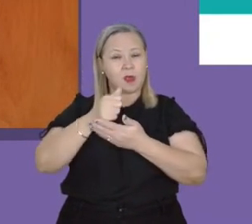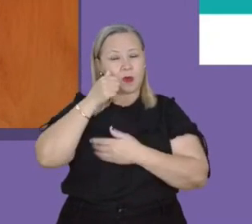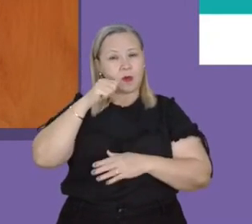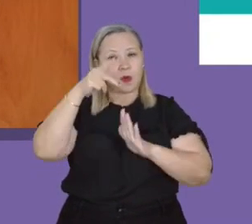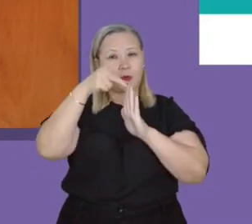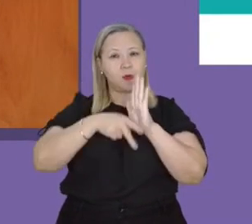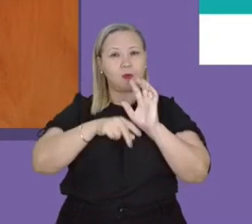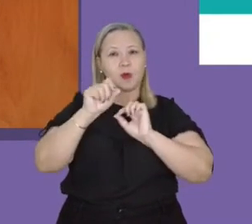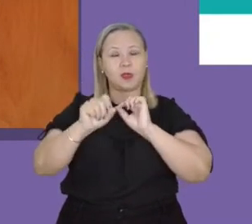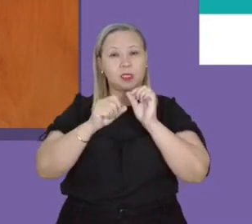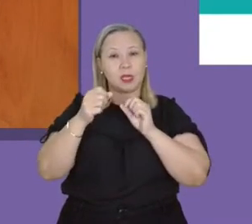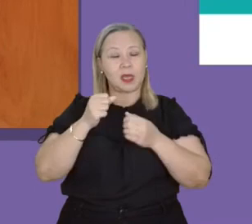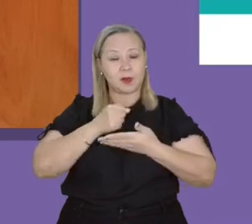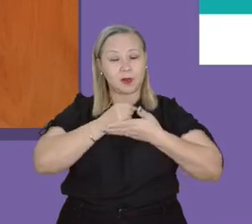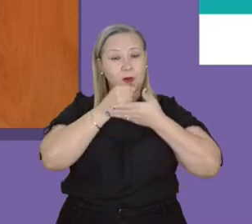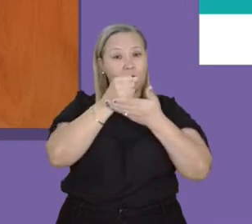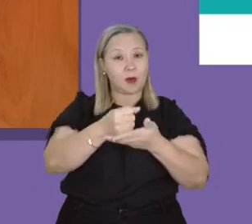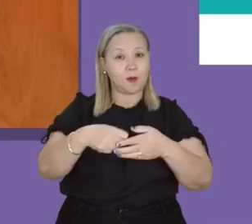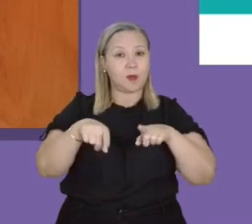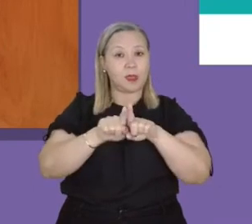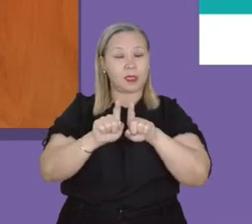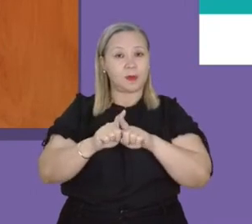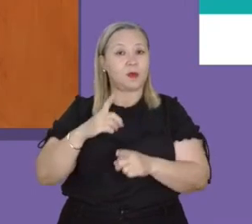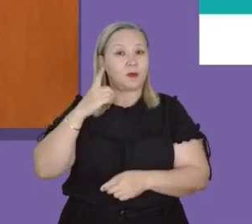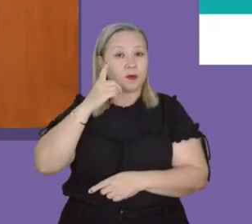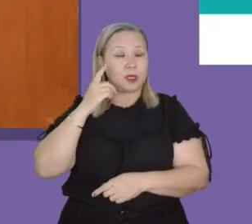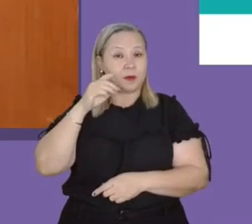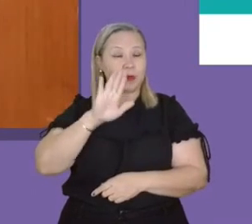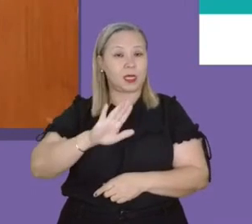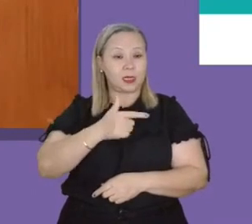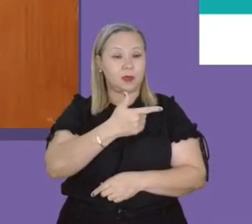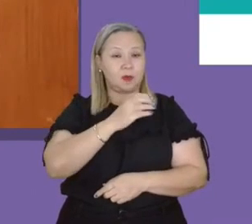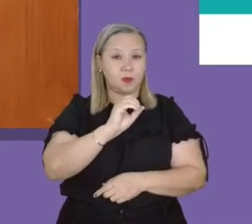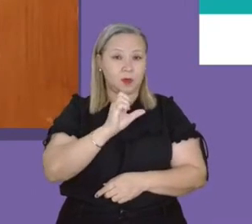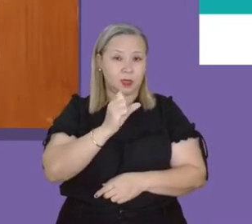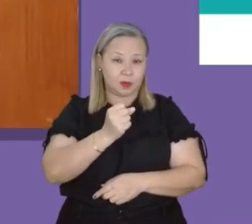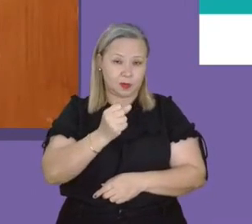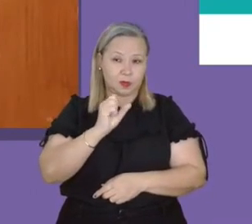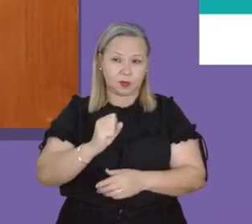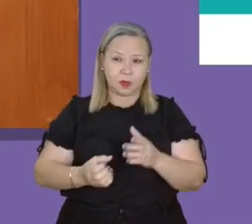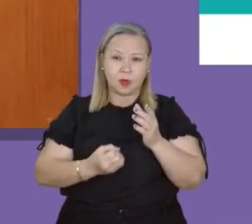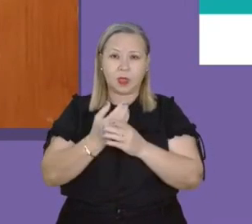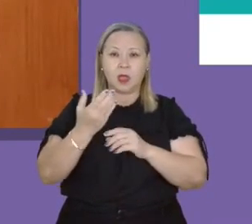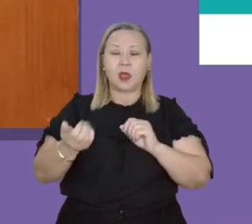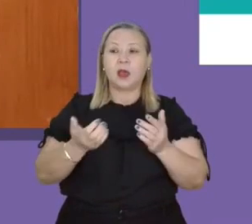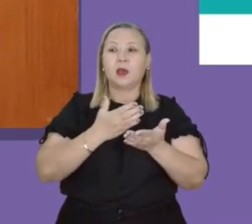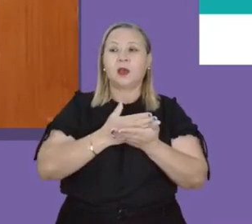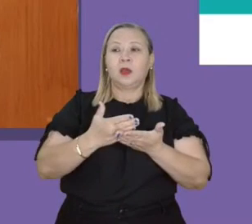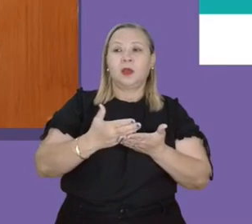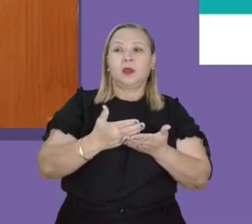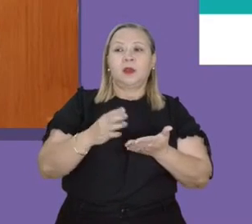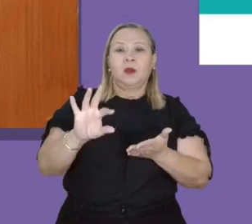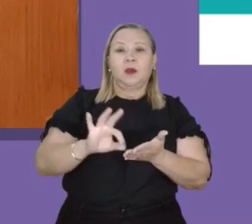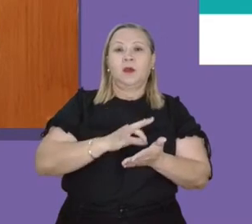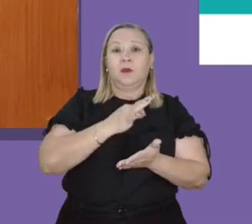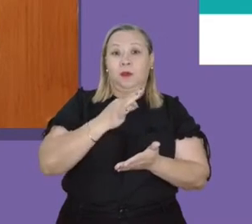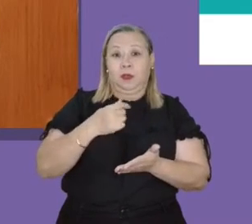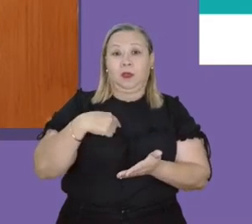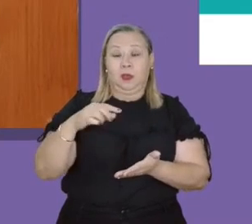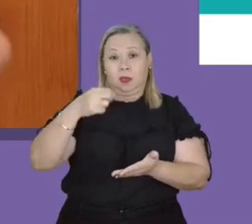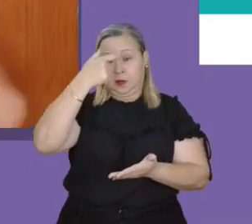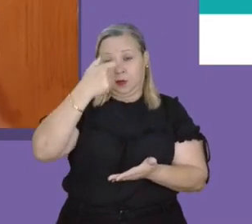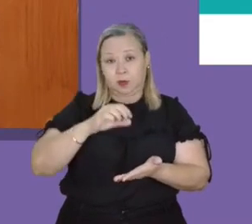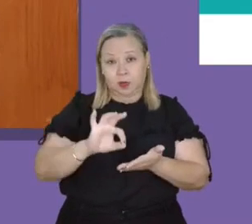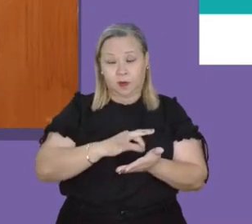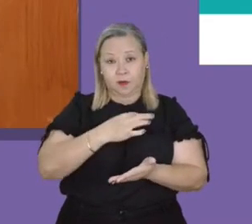fui candidata a deputada federal em 2018, final de 2011, começo de 2012, que eu me filiei ao PT. E eu me